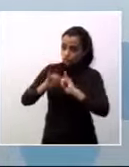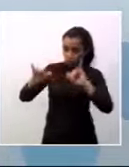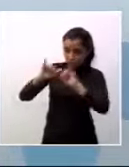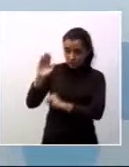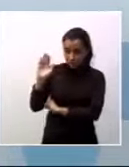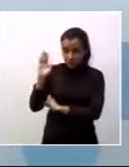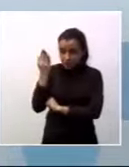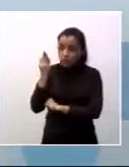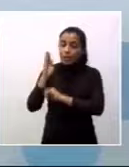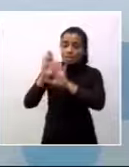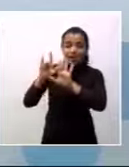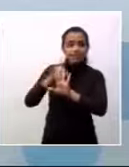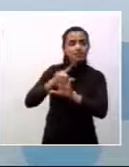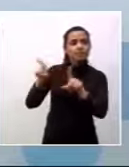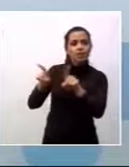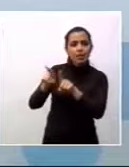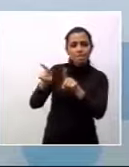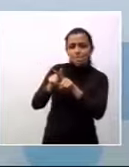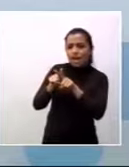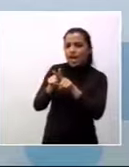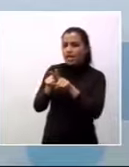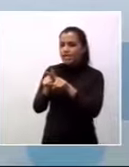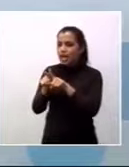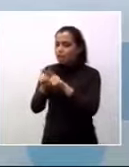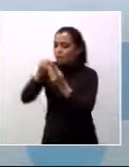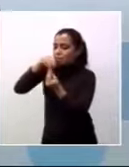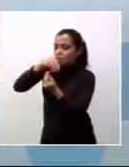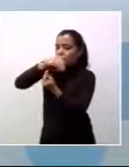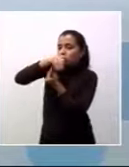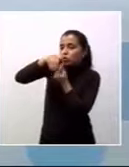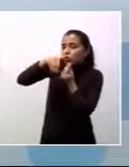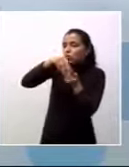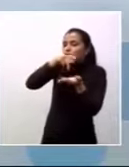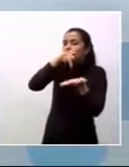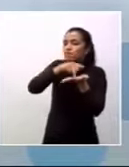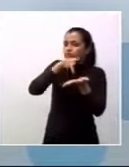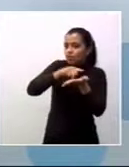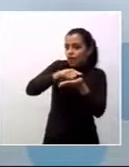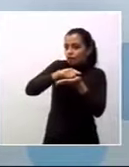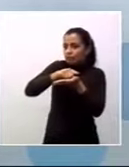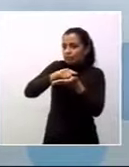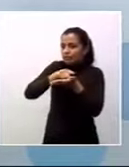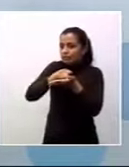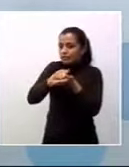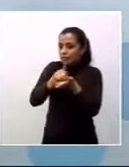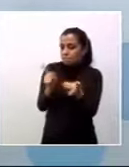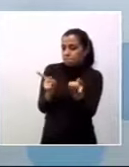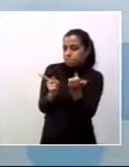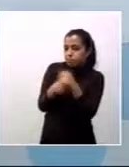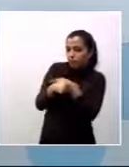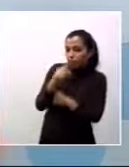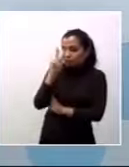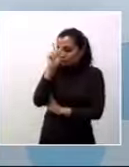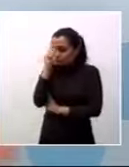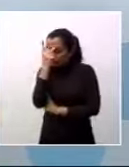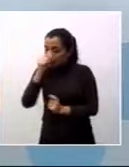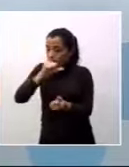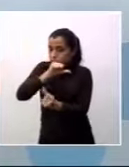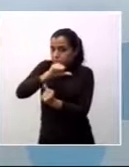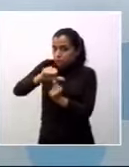falsas mas existem as notícias que tem um fundo de verdade mas elas são deturpados né ou manipulado os